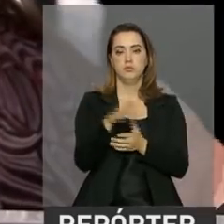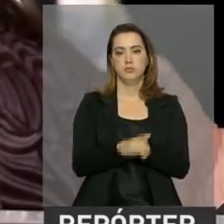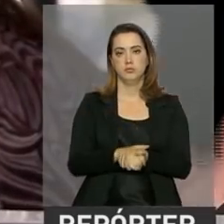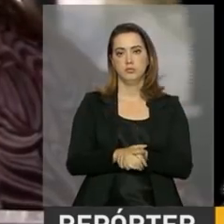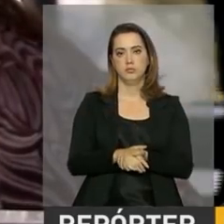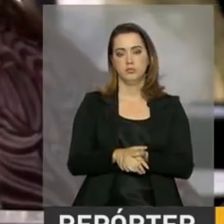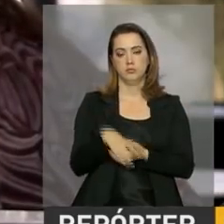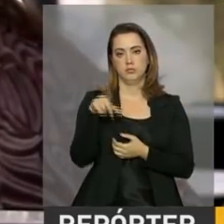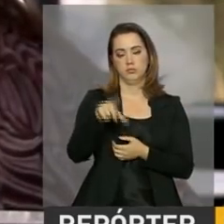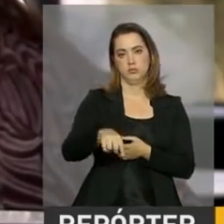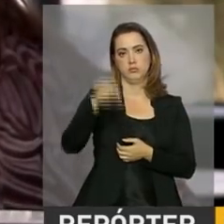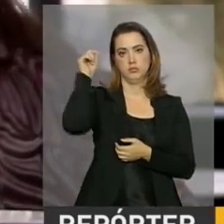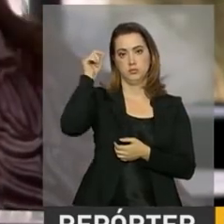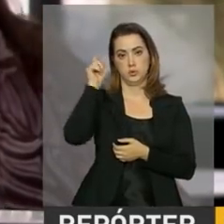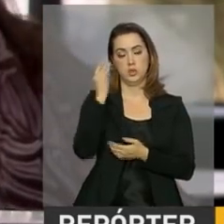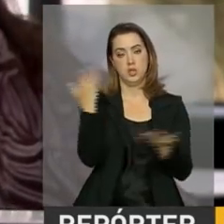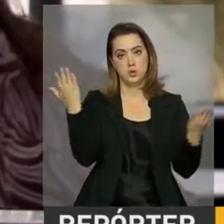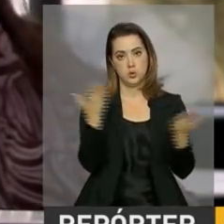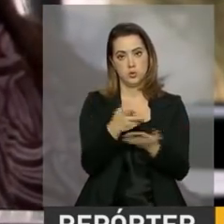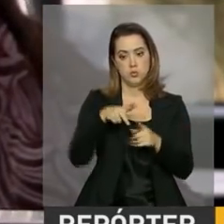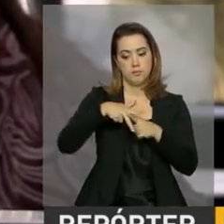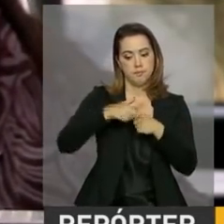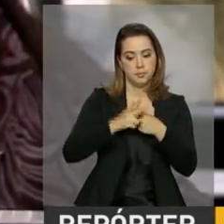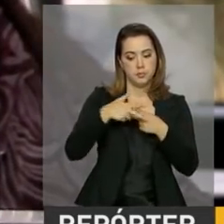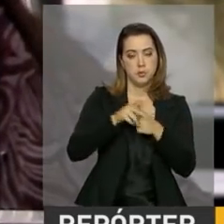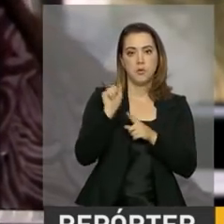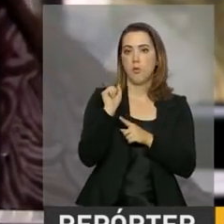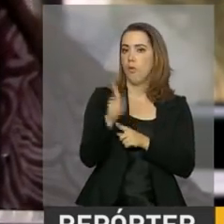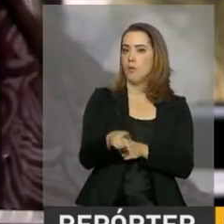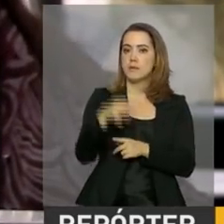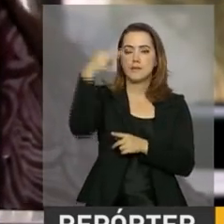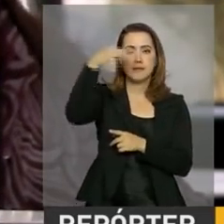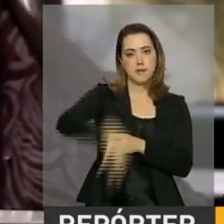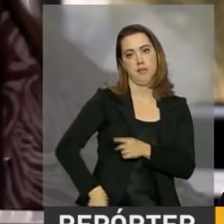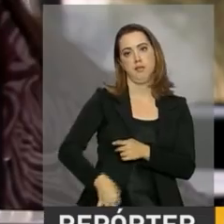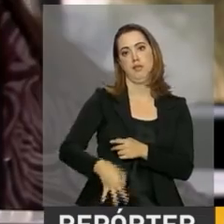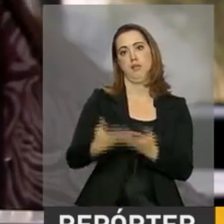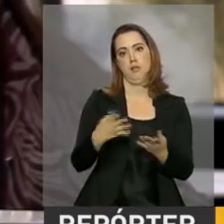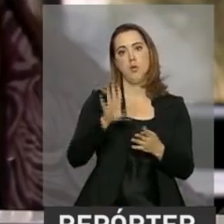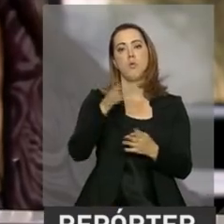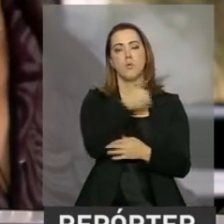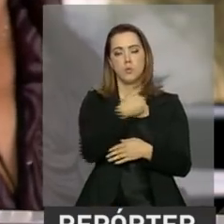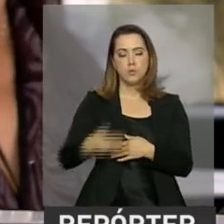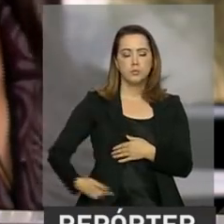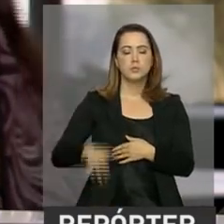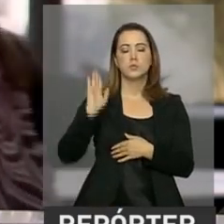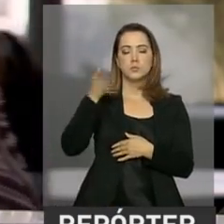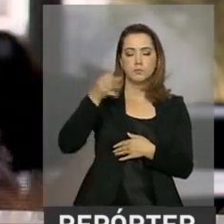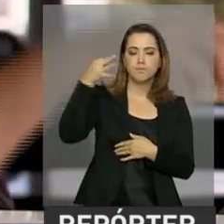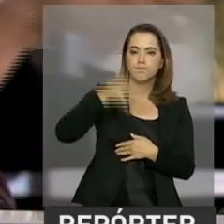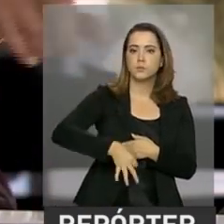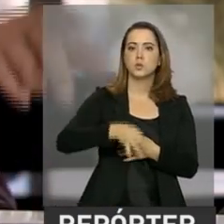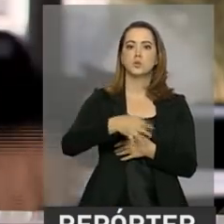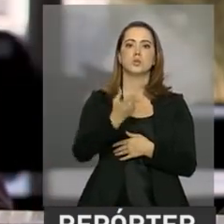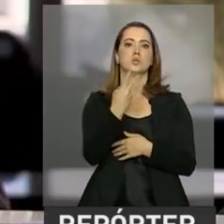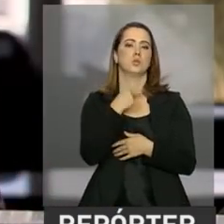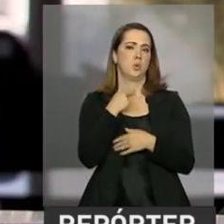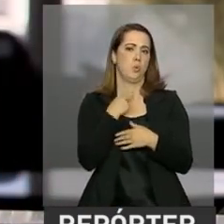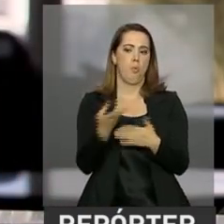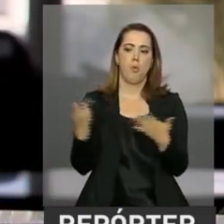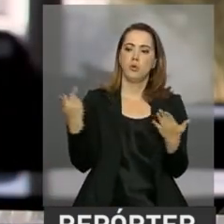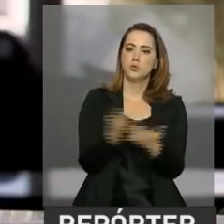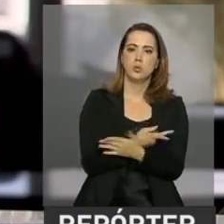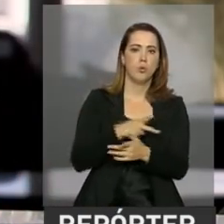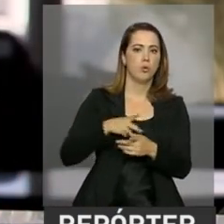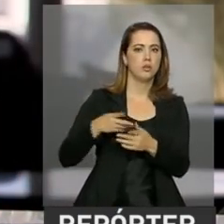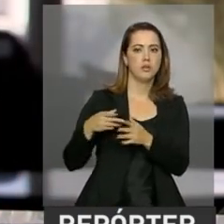se encaminhar uma reforma da Previdência, ela é absolutamente irreversível. O governo já tomou essa decisão, acha que não tem condição de a